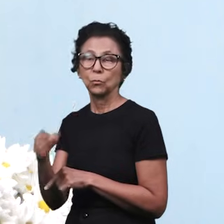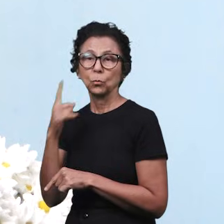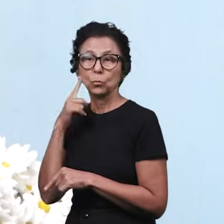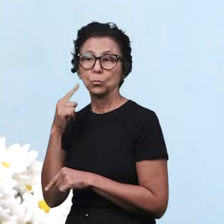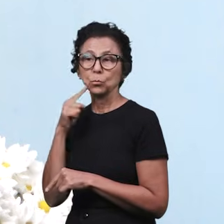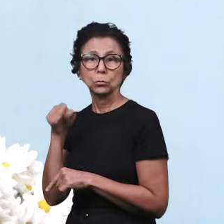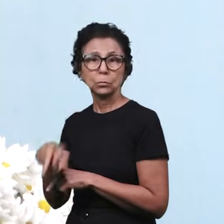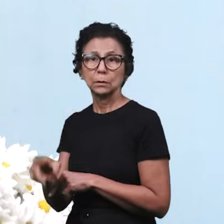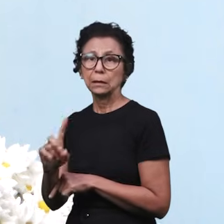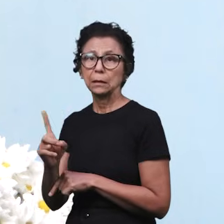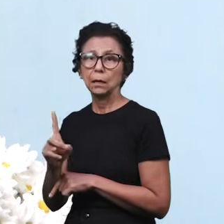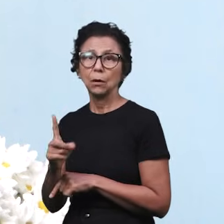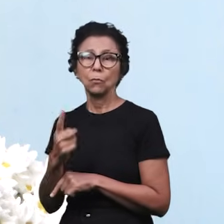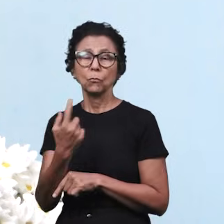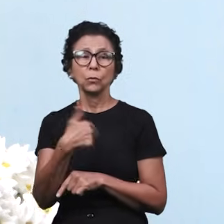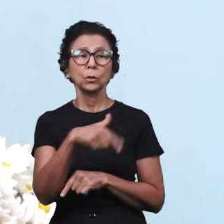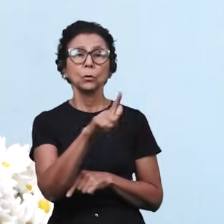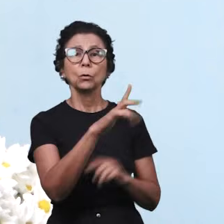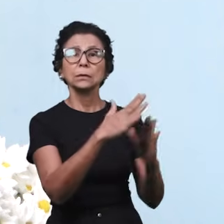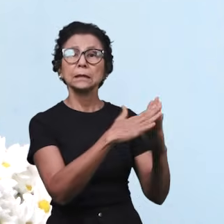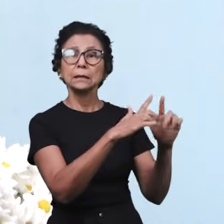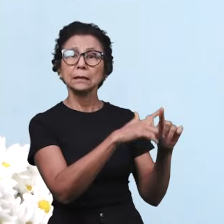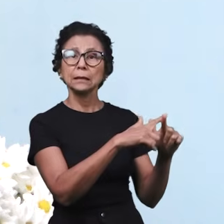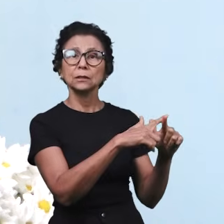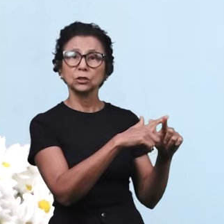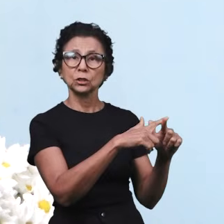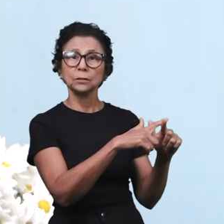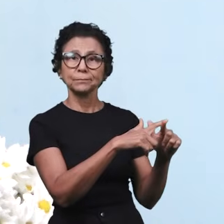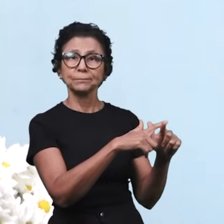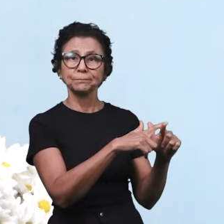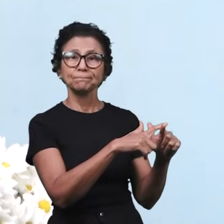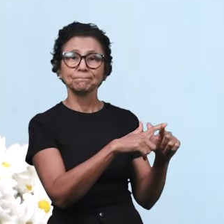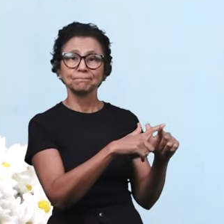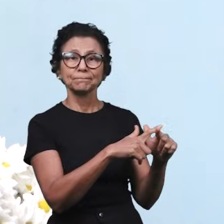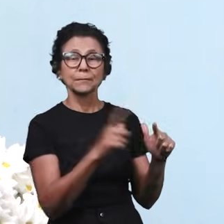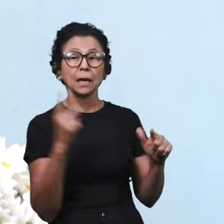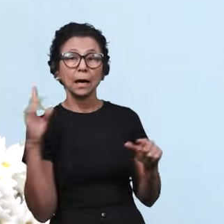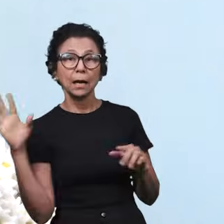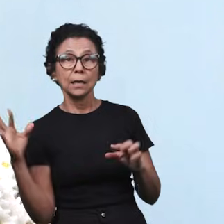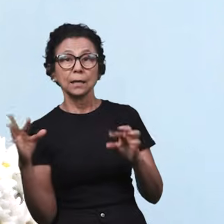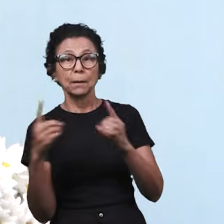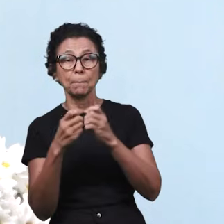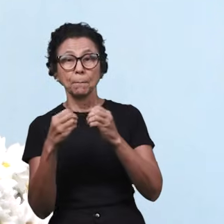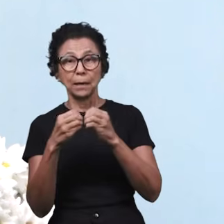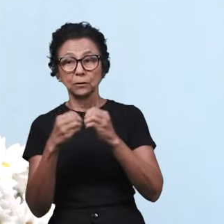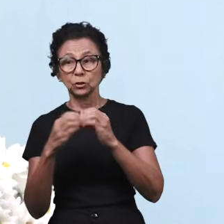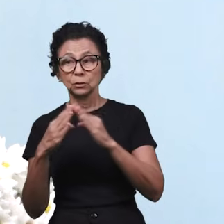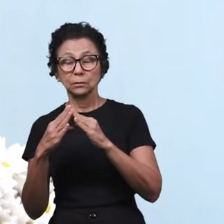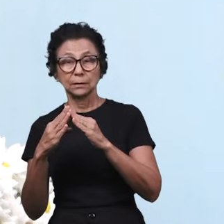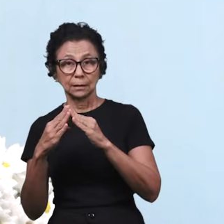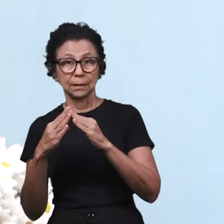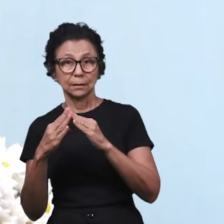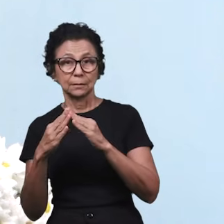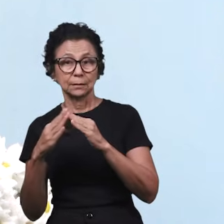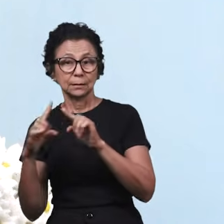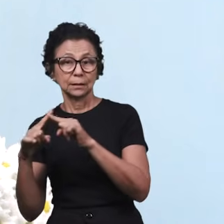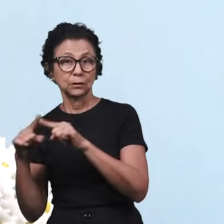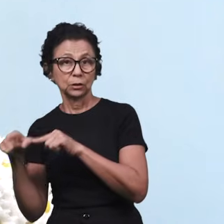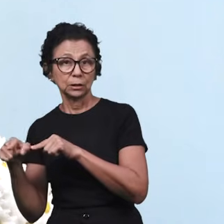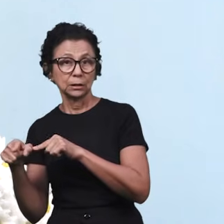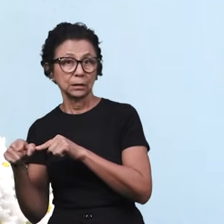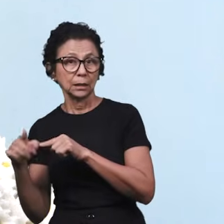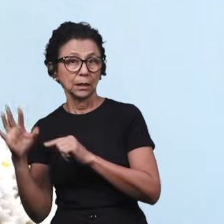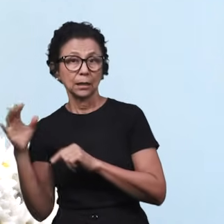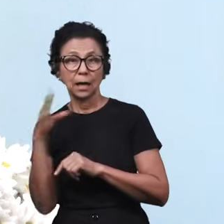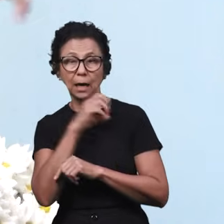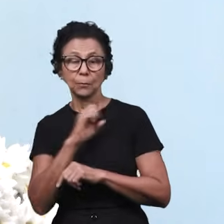esperando. E ela foi atender esse surdo. Irmãos, é isso. Se o surdo não chegar na sua igreja, com certeza vai haver